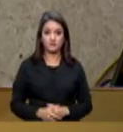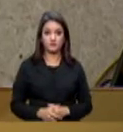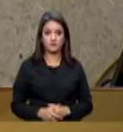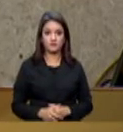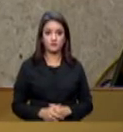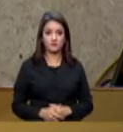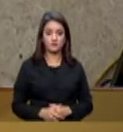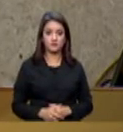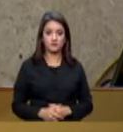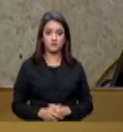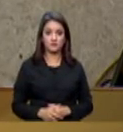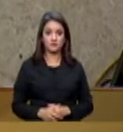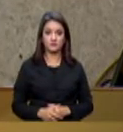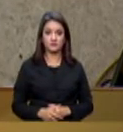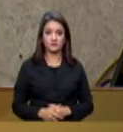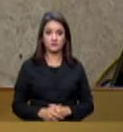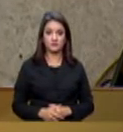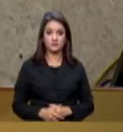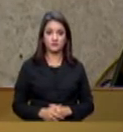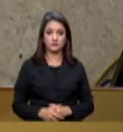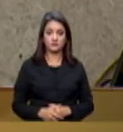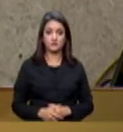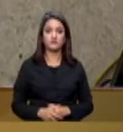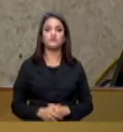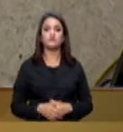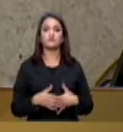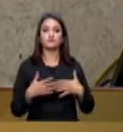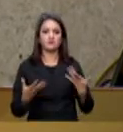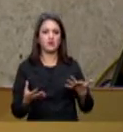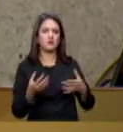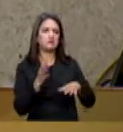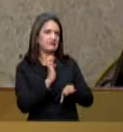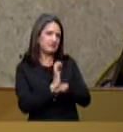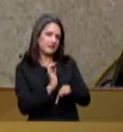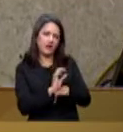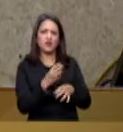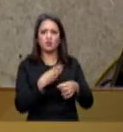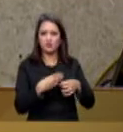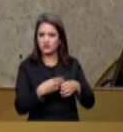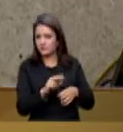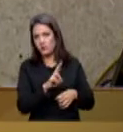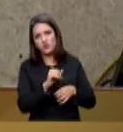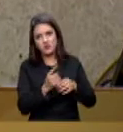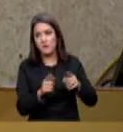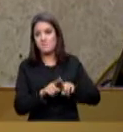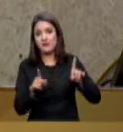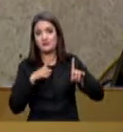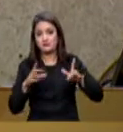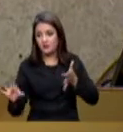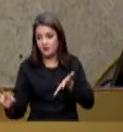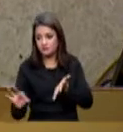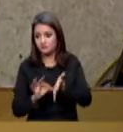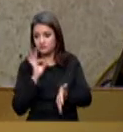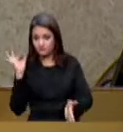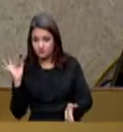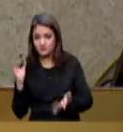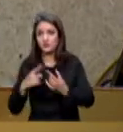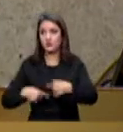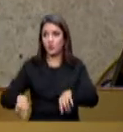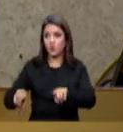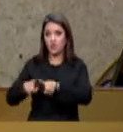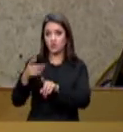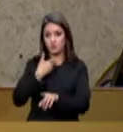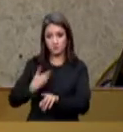A adesão da entidade federativa ao arranjo de consórcio público ou